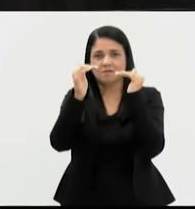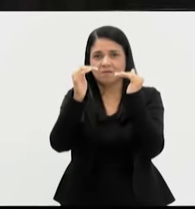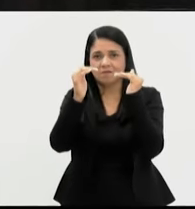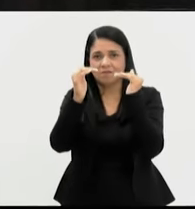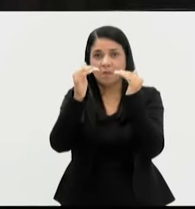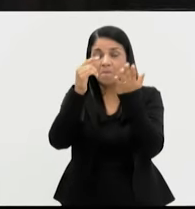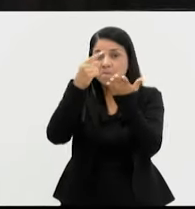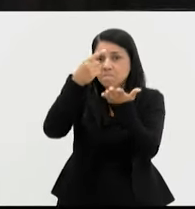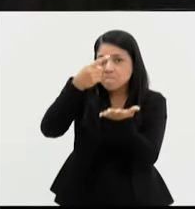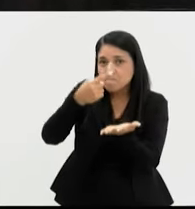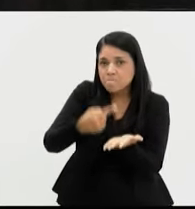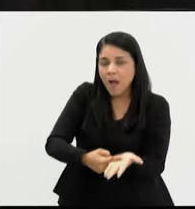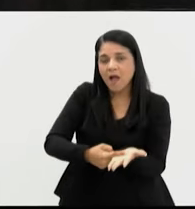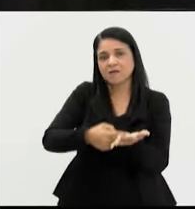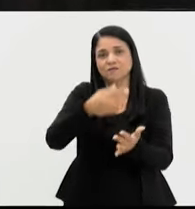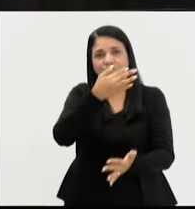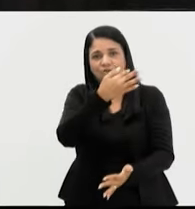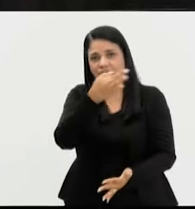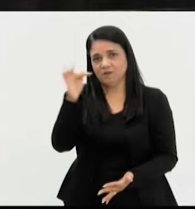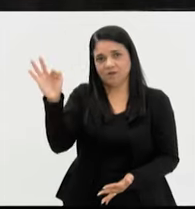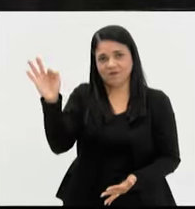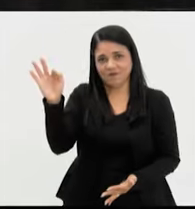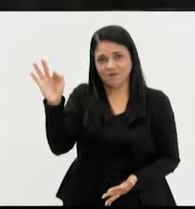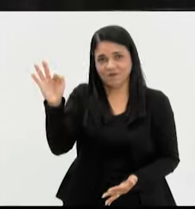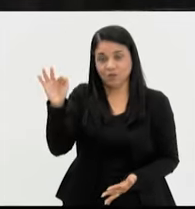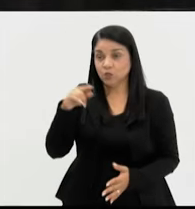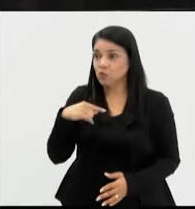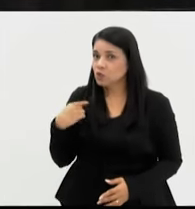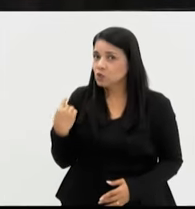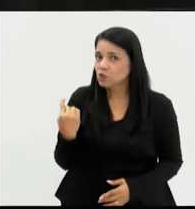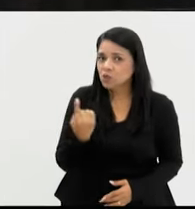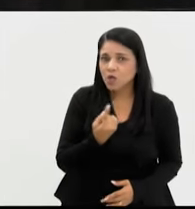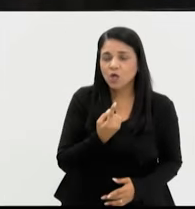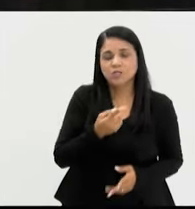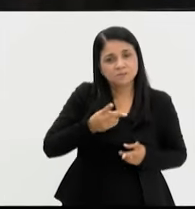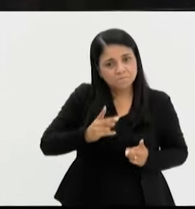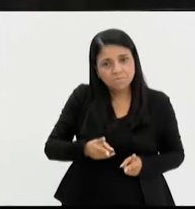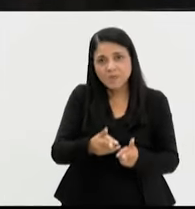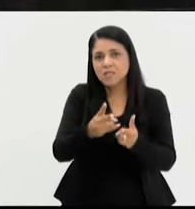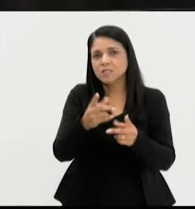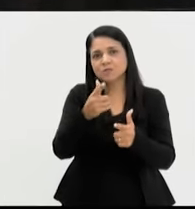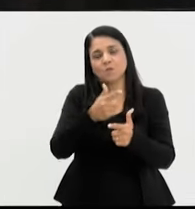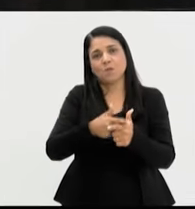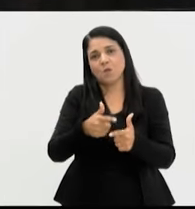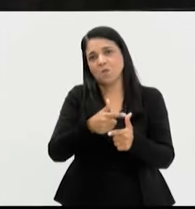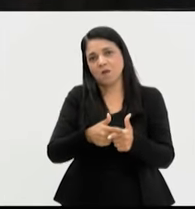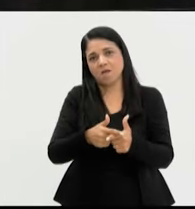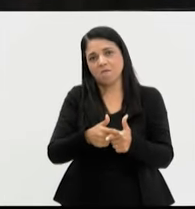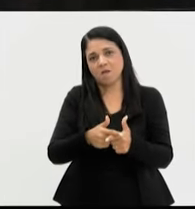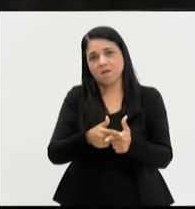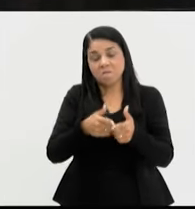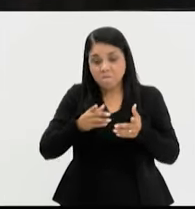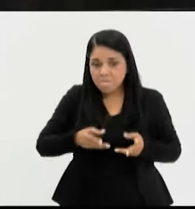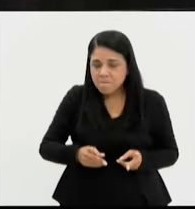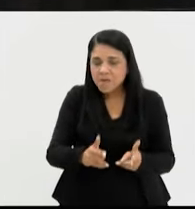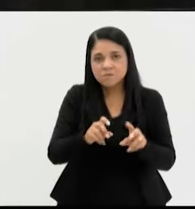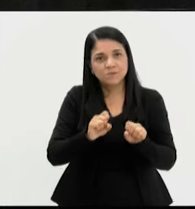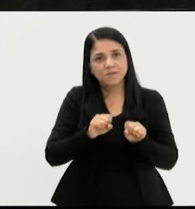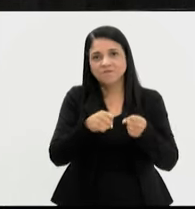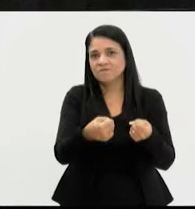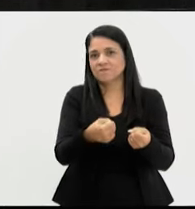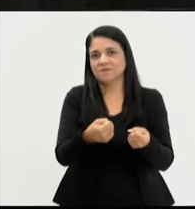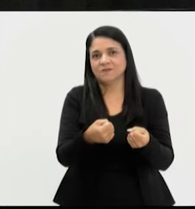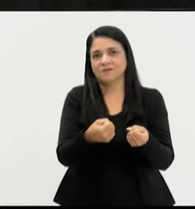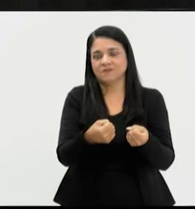pacto federativo estamos todos no mesmo barco do mesmo lado Porque